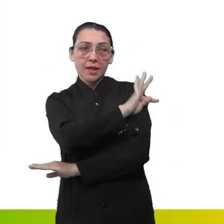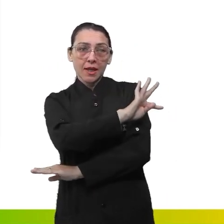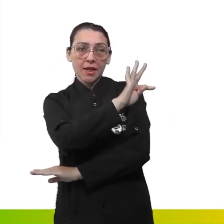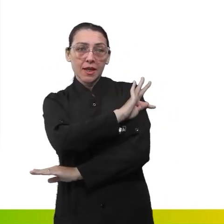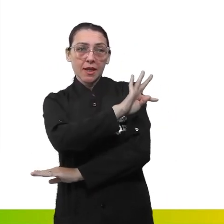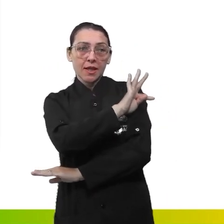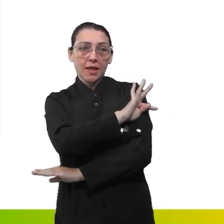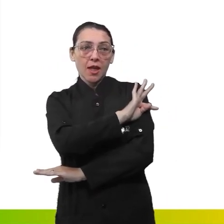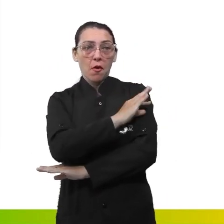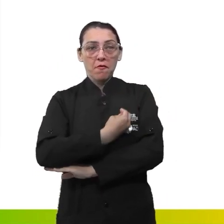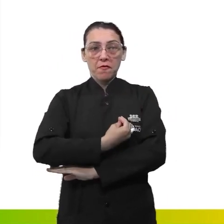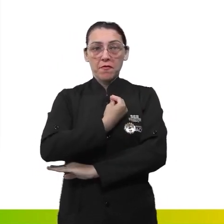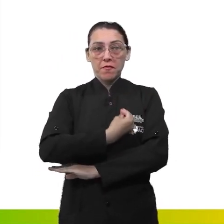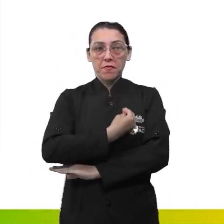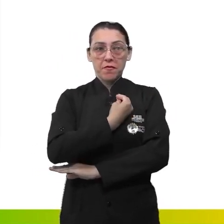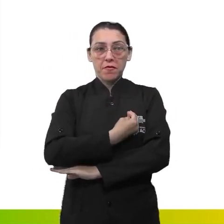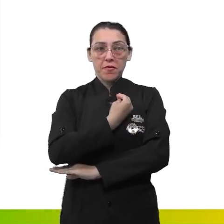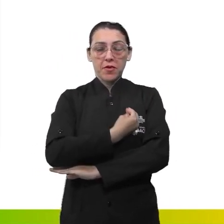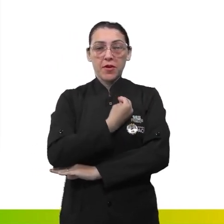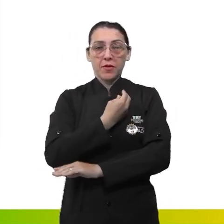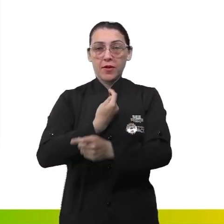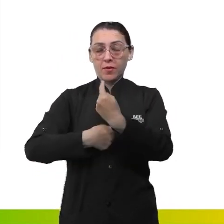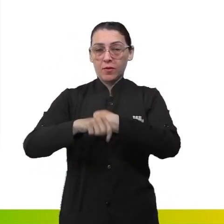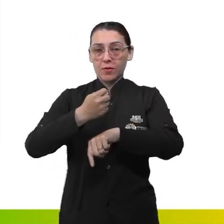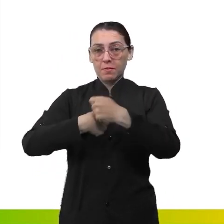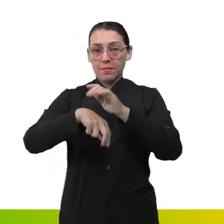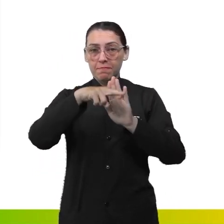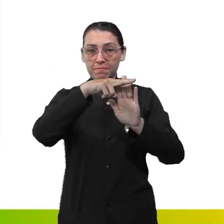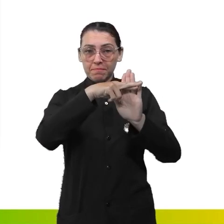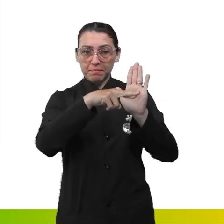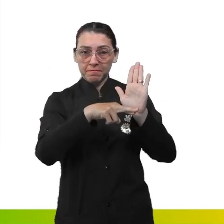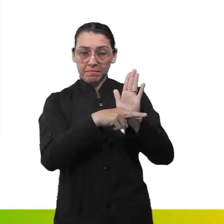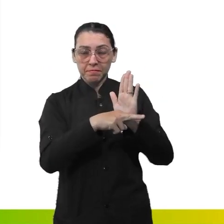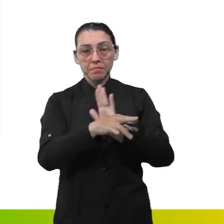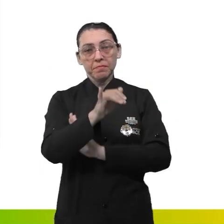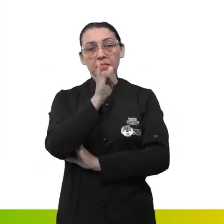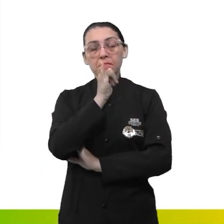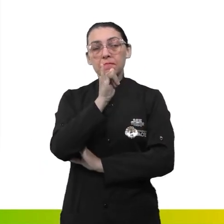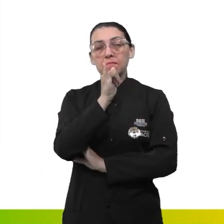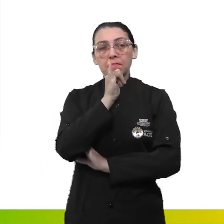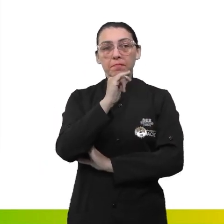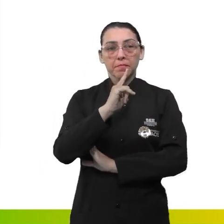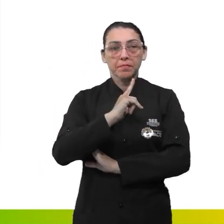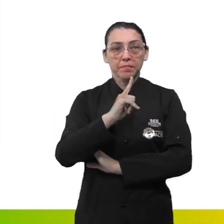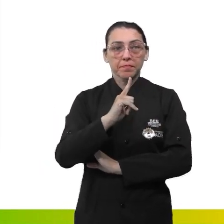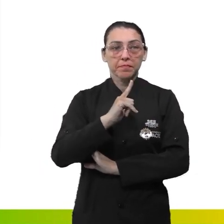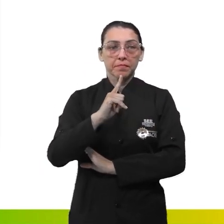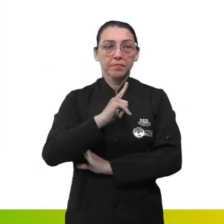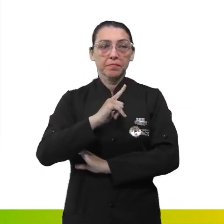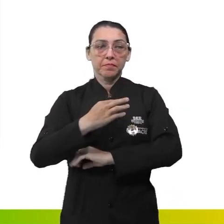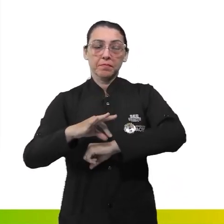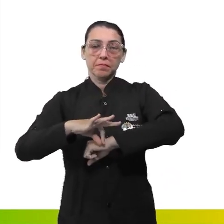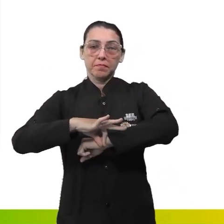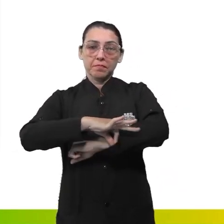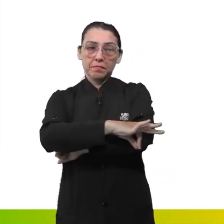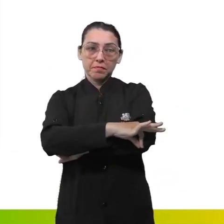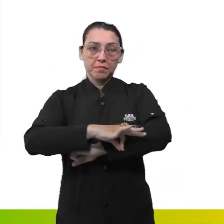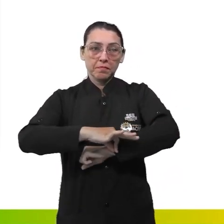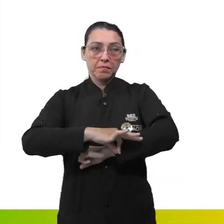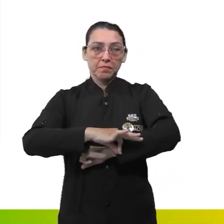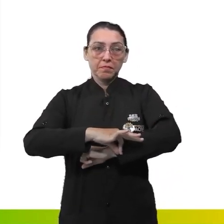técnicas, estilos de vida e padrões econômicos. Como exemplos, nós temos a arquitetura, e